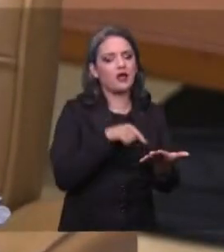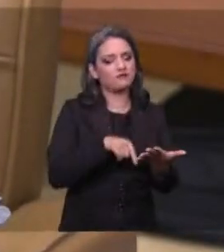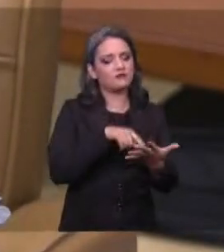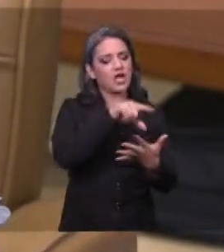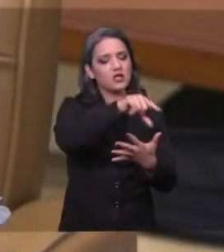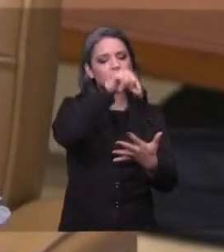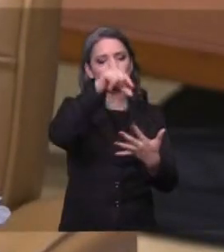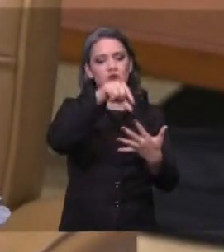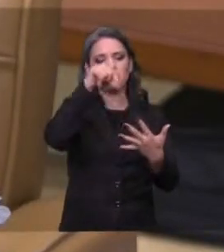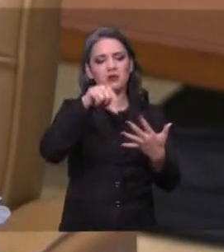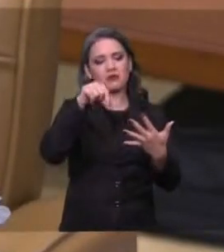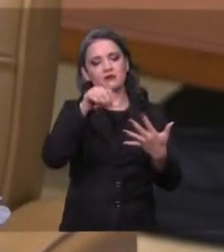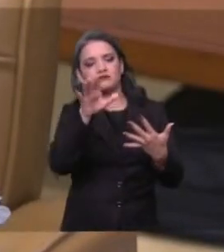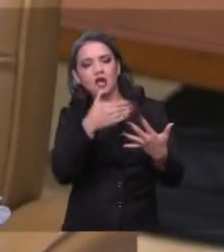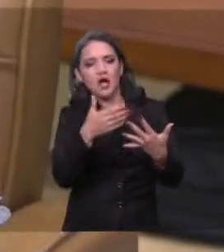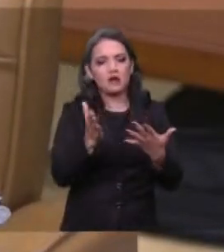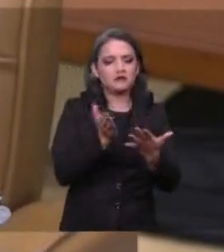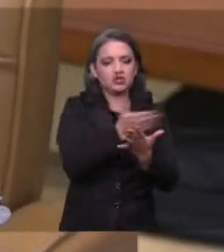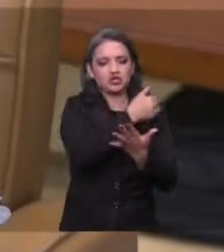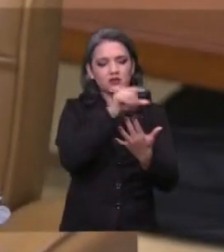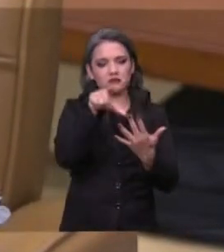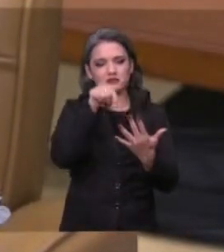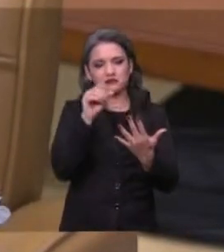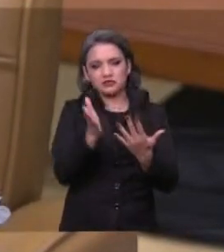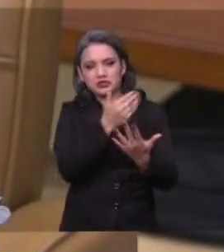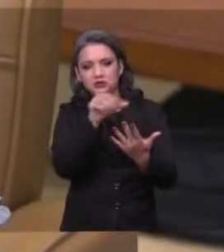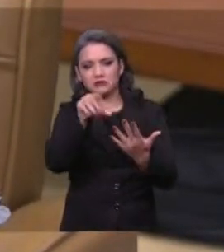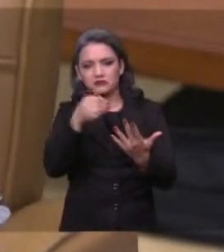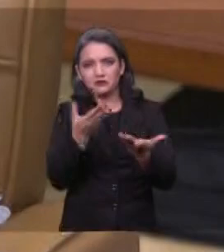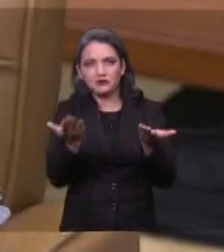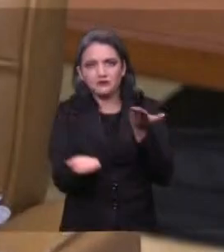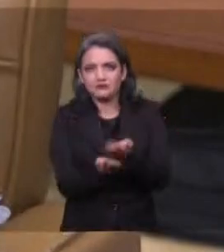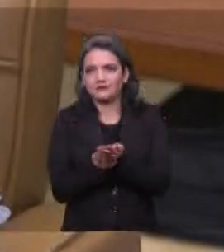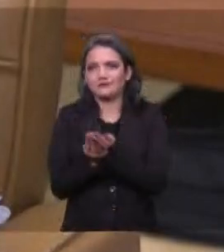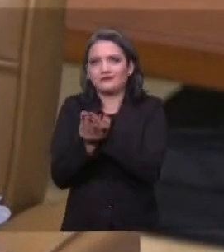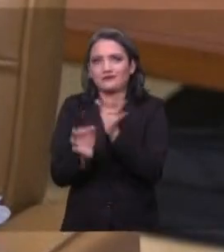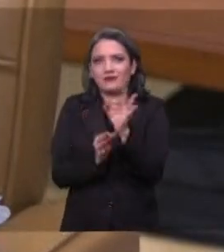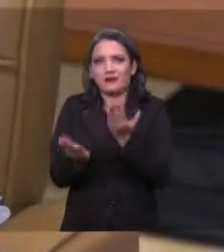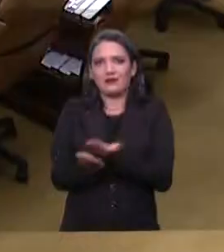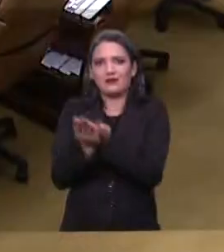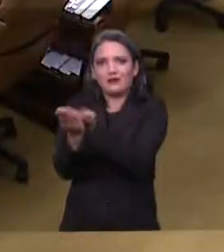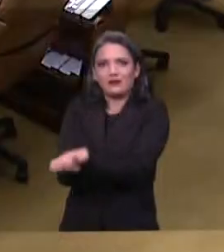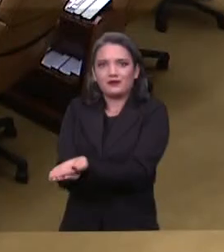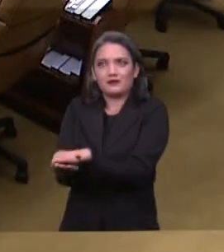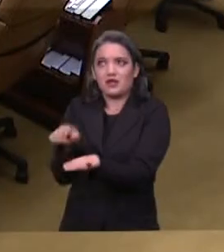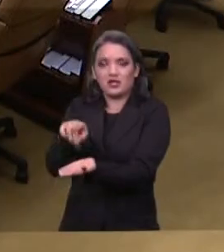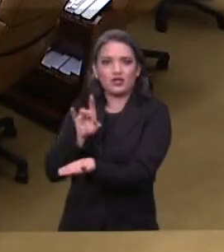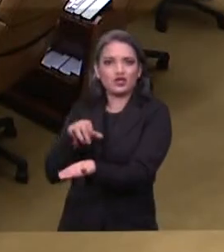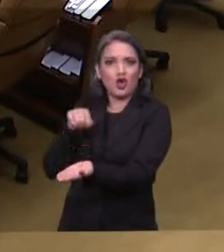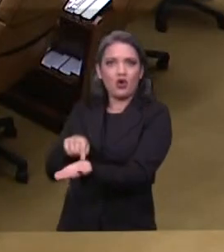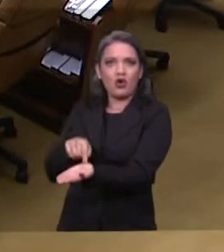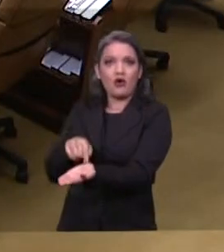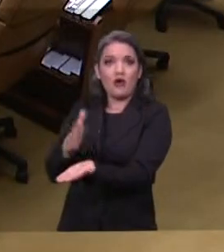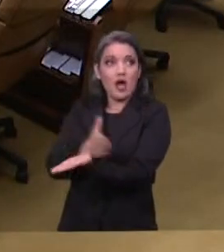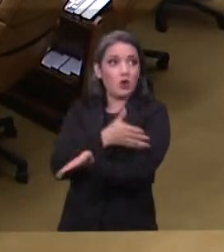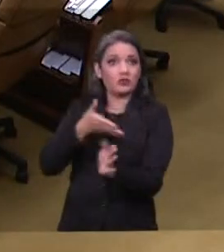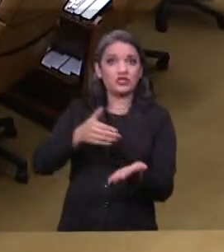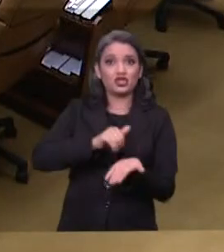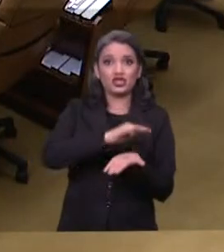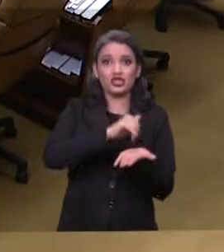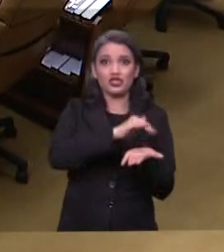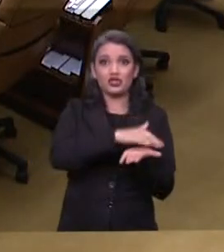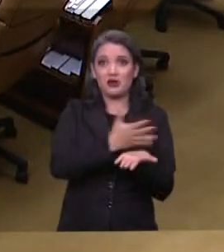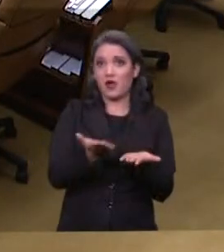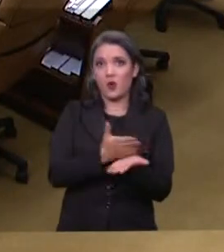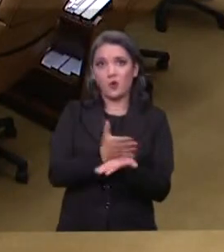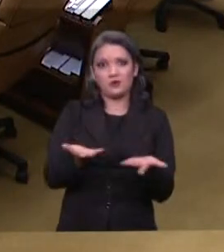entrava com a ação por improbidade com as provas escolhidas. Olha, nós temos que lembrar aqui que o Ministério